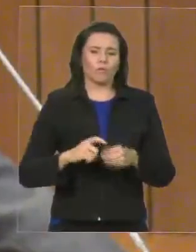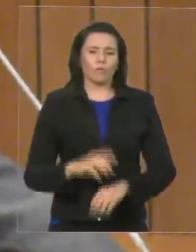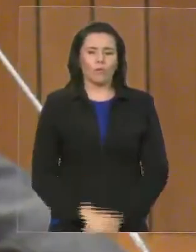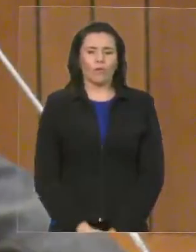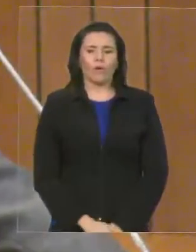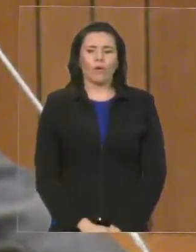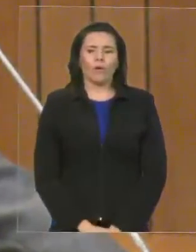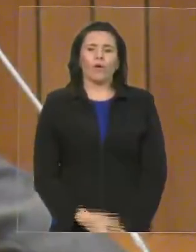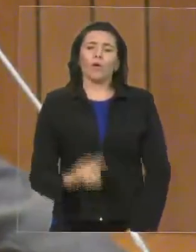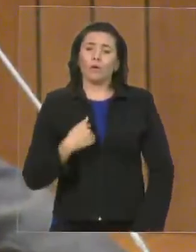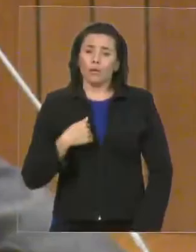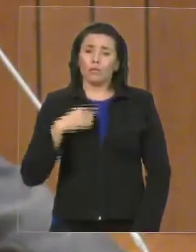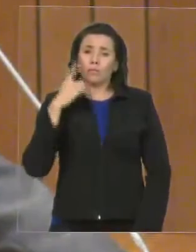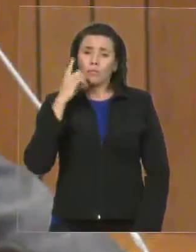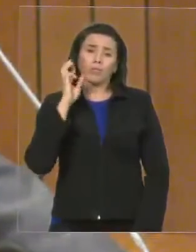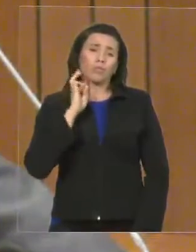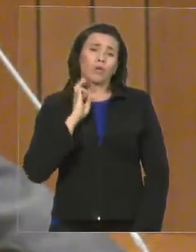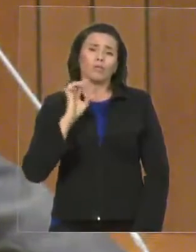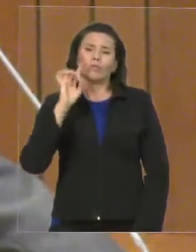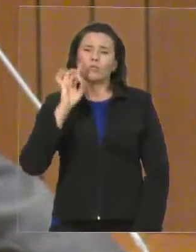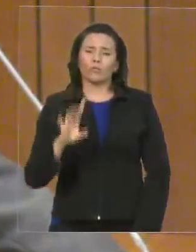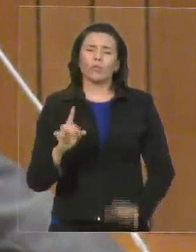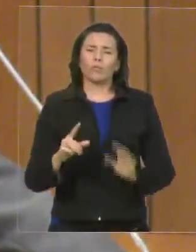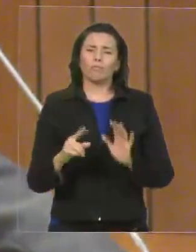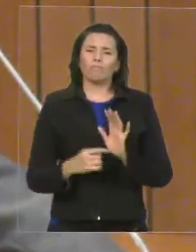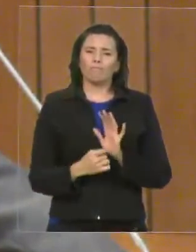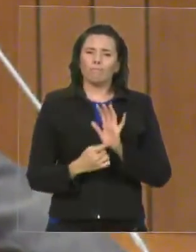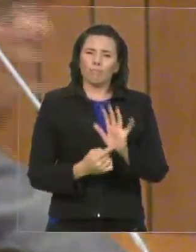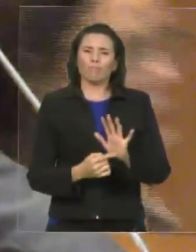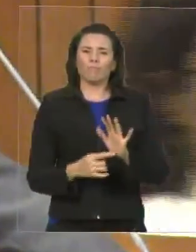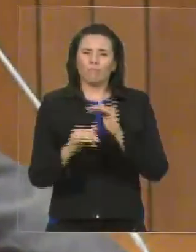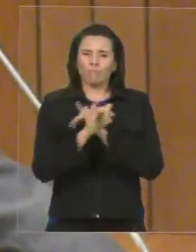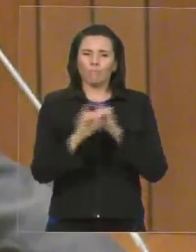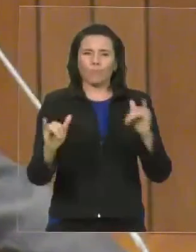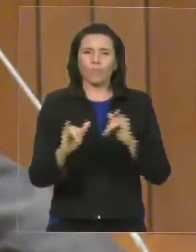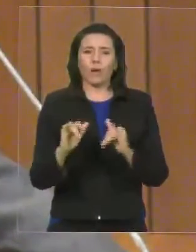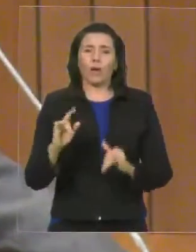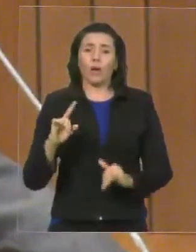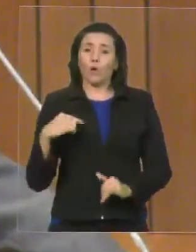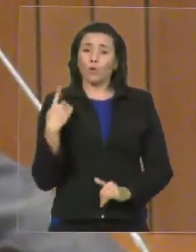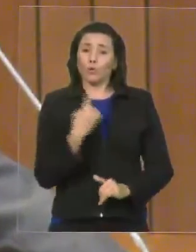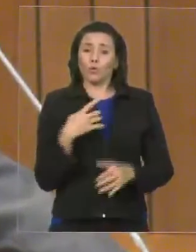é um importante registro. Nossa chapa tem